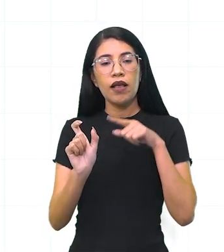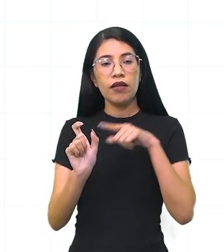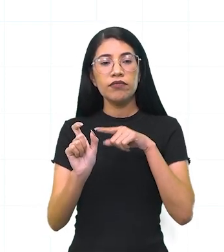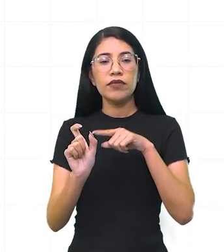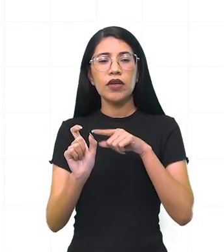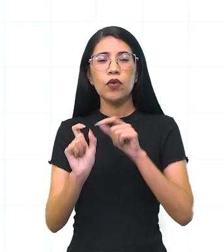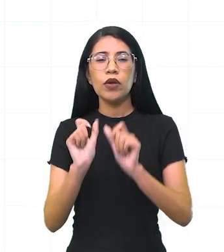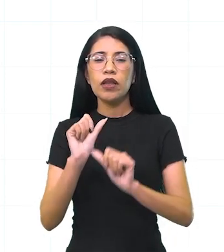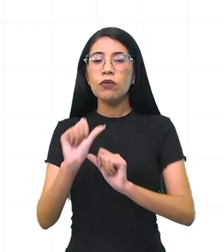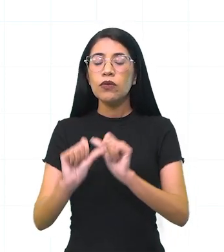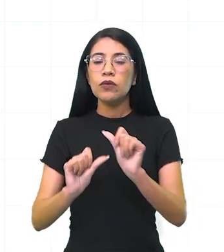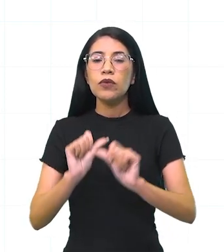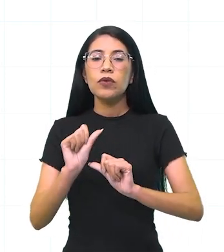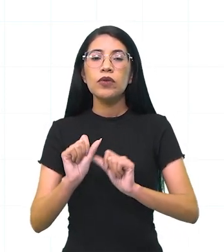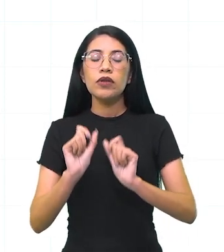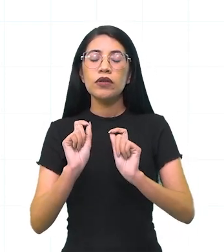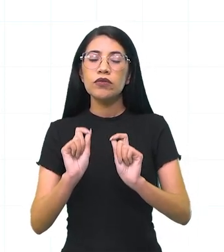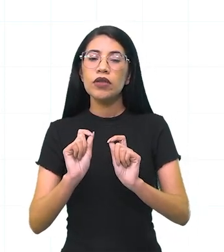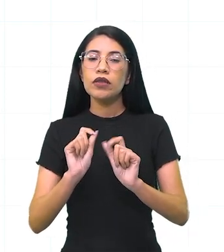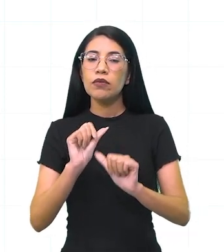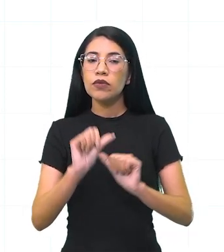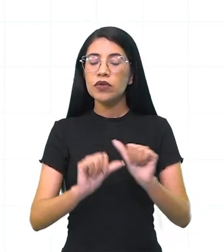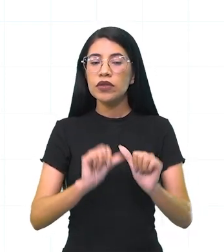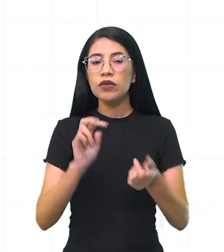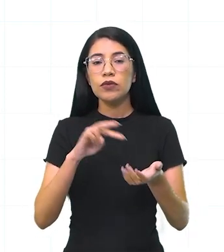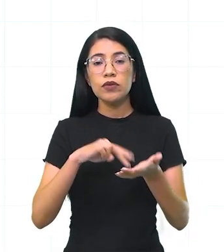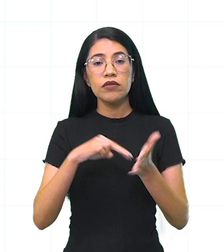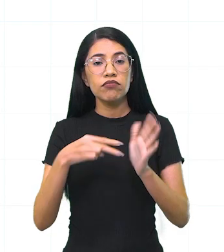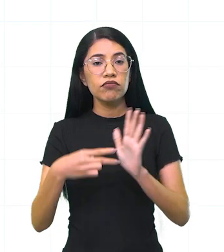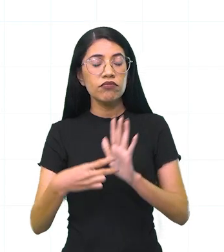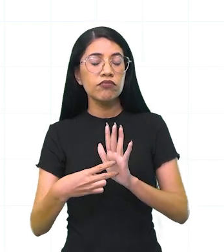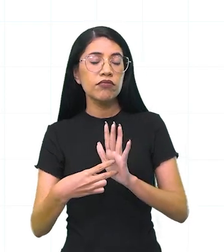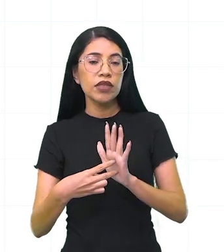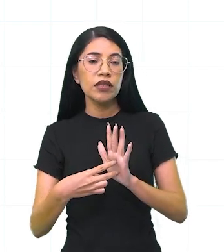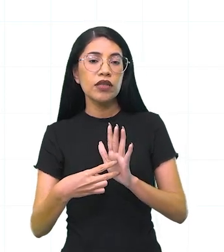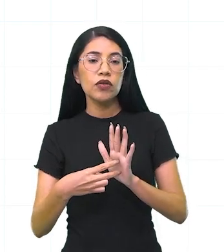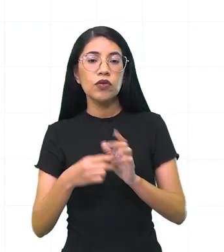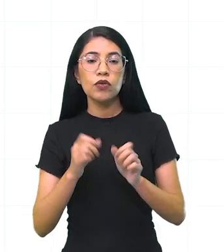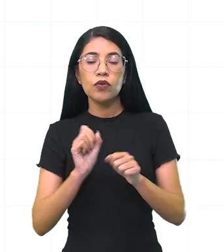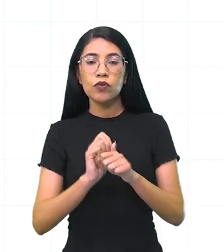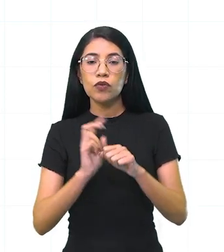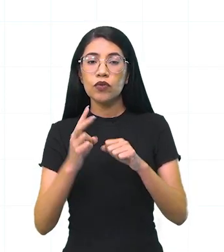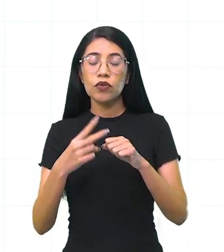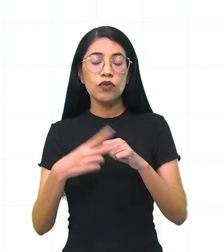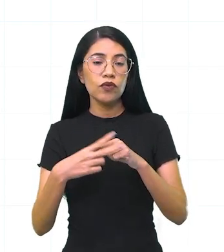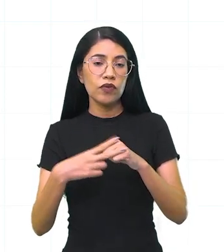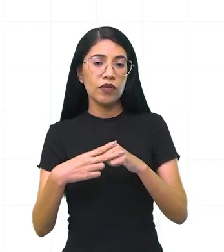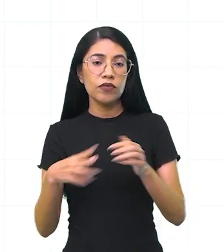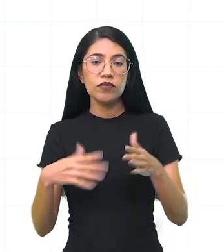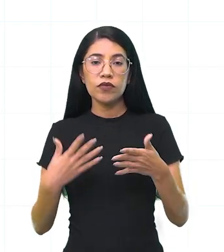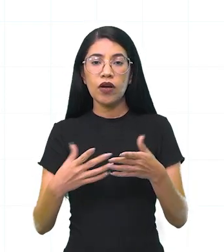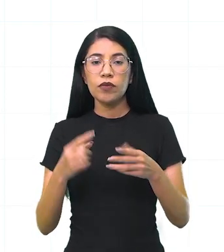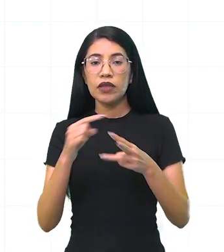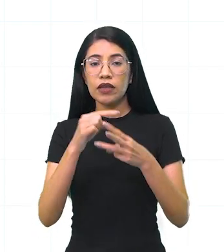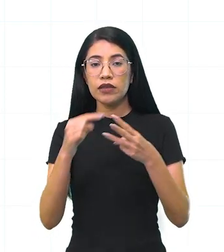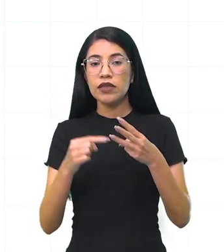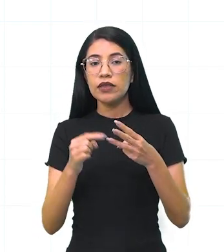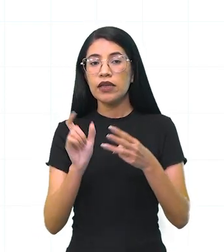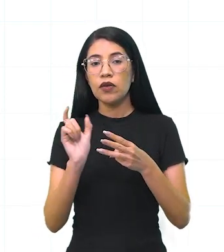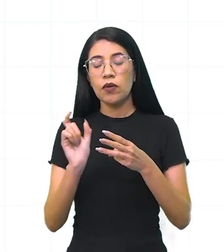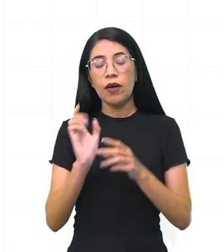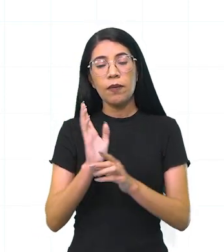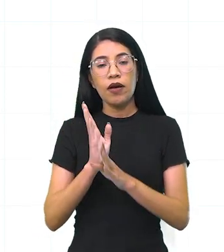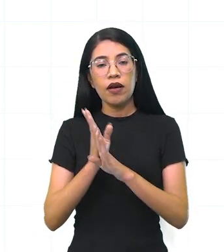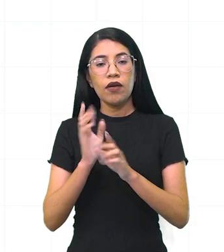está modificando, está alterando aí o sentido do verbo. Para que a gente identifique essa